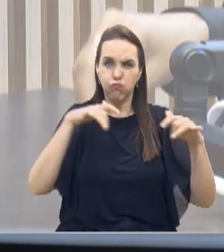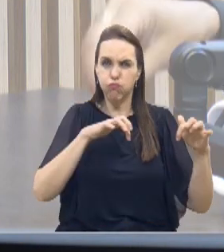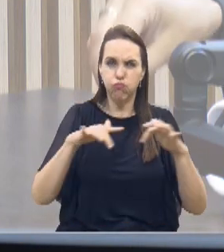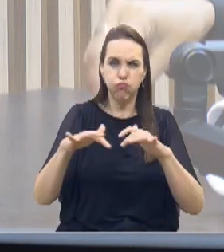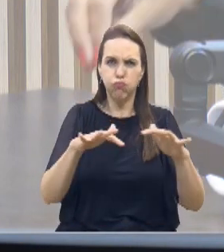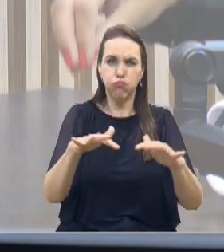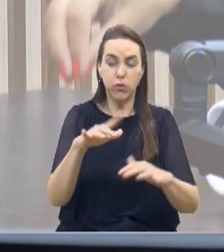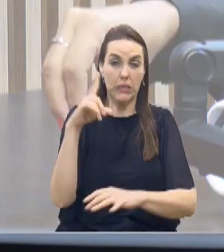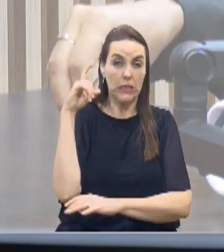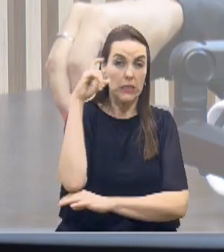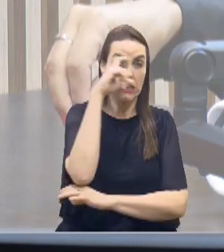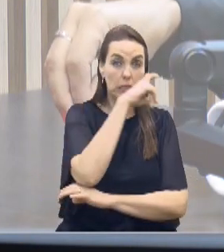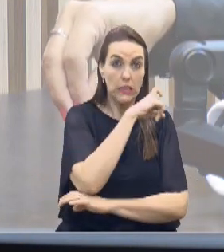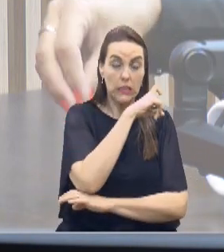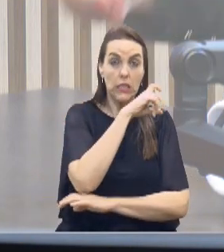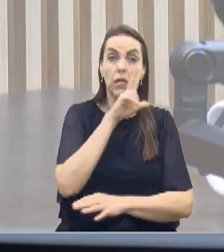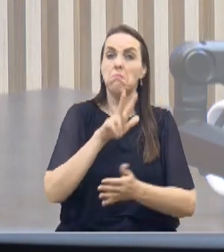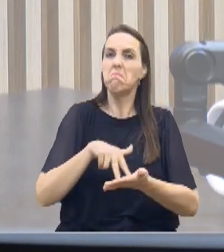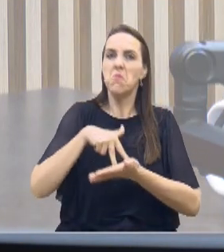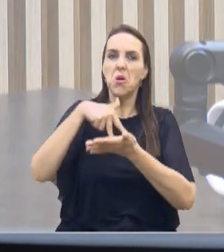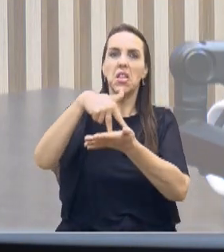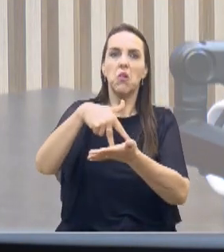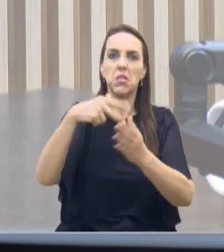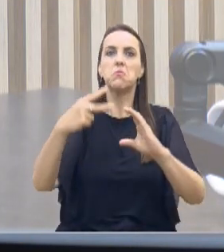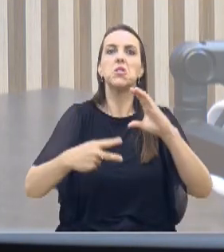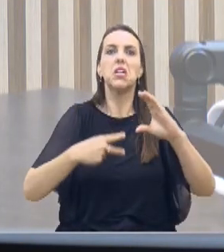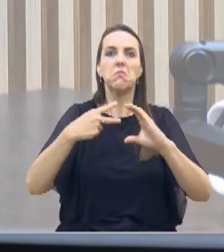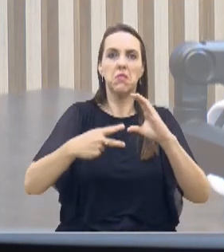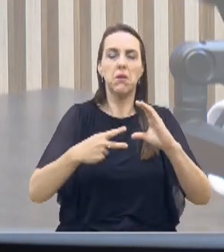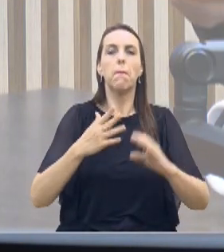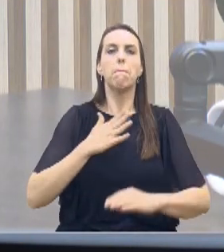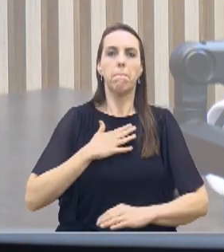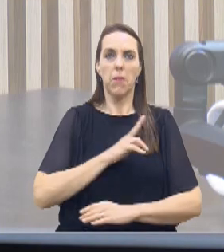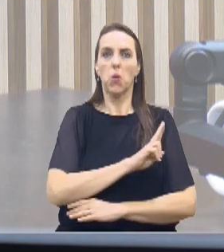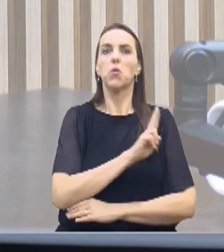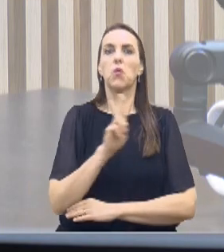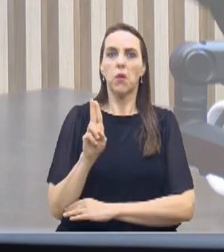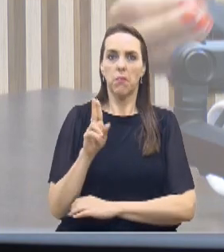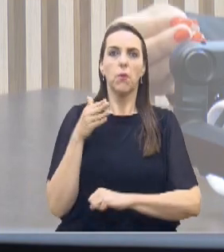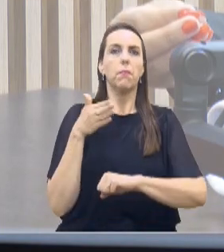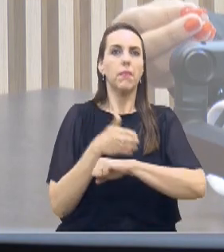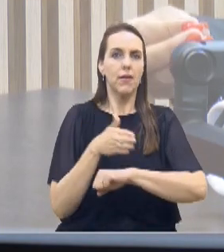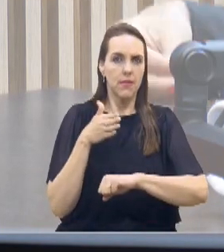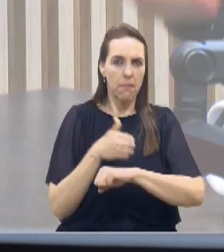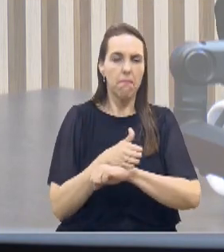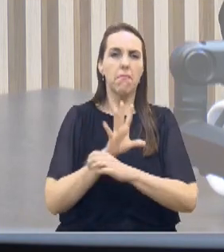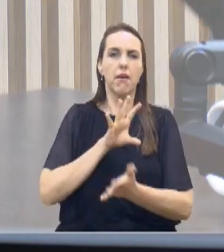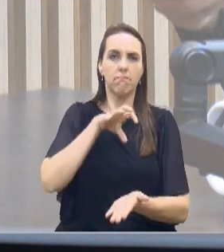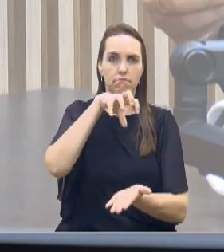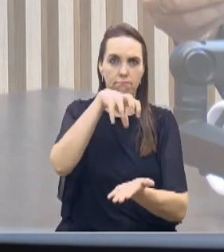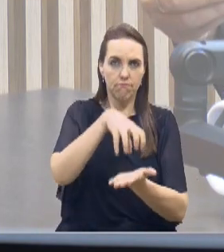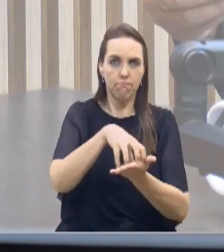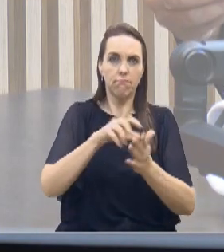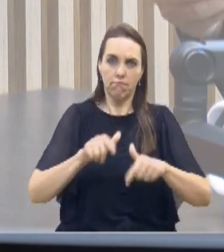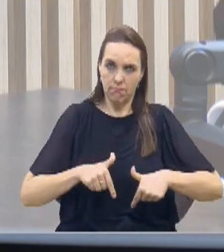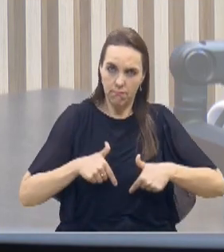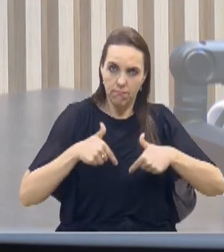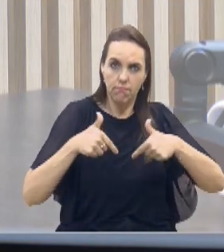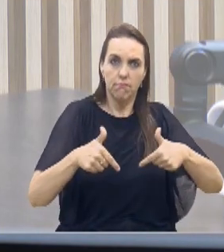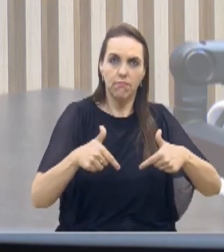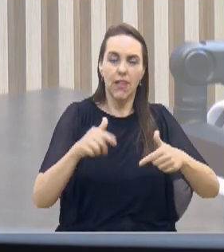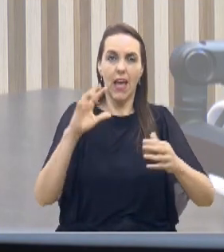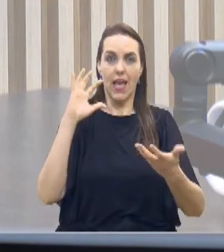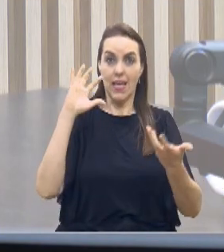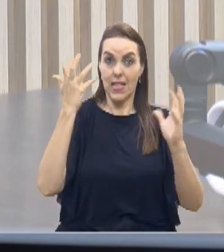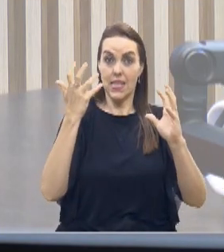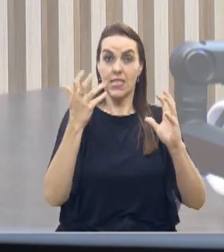Vereadores foi protagonista. E eu falo isso em meu nome, né, que participei do gabinete de enfrentamento à crise diariamente. Gente,